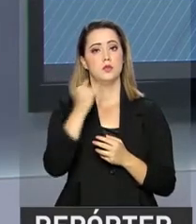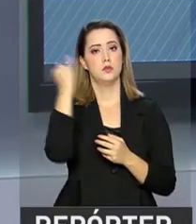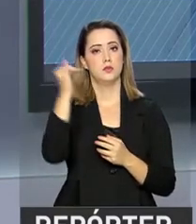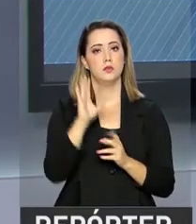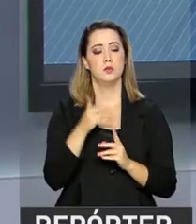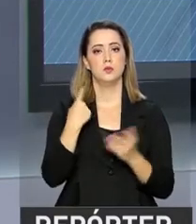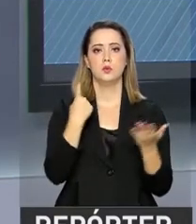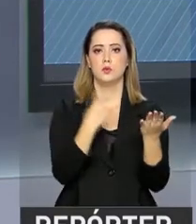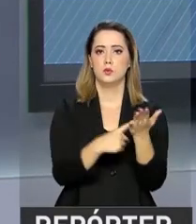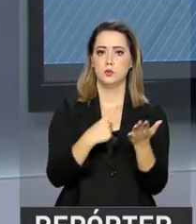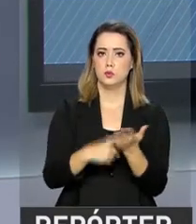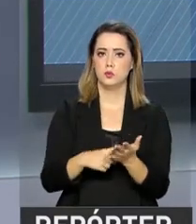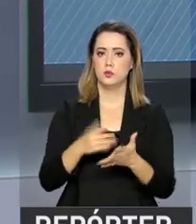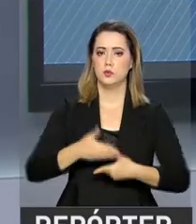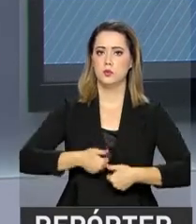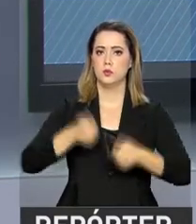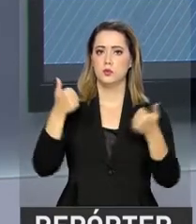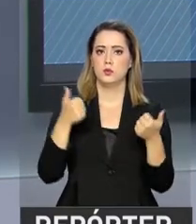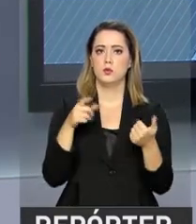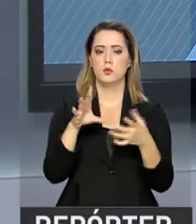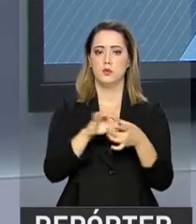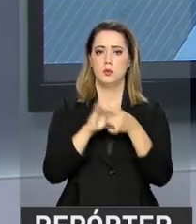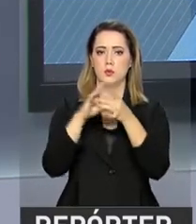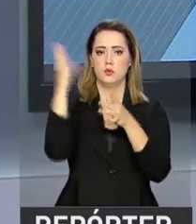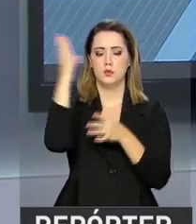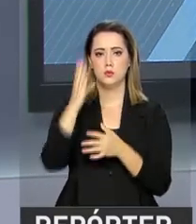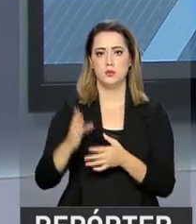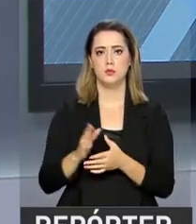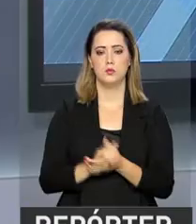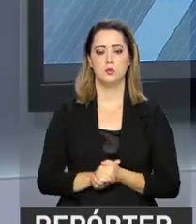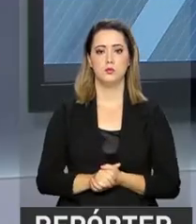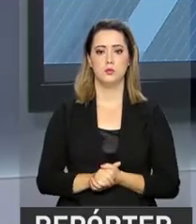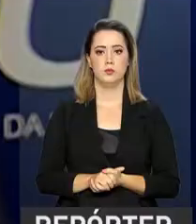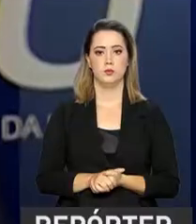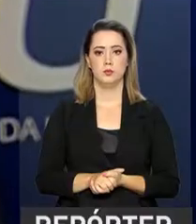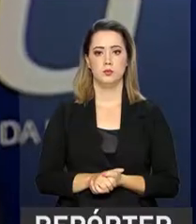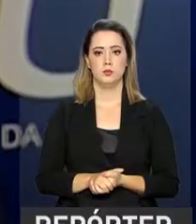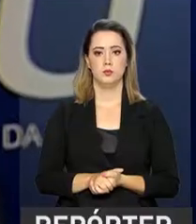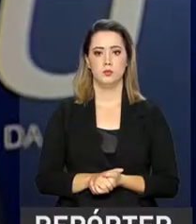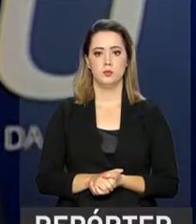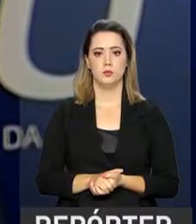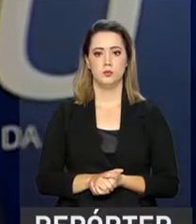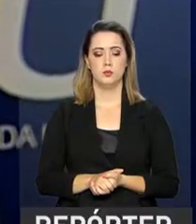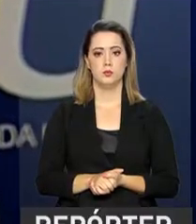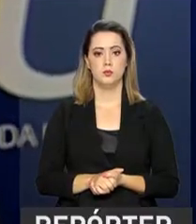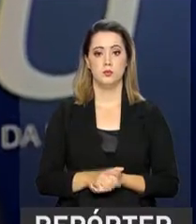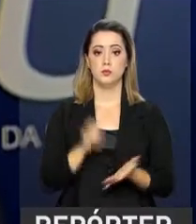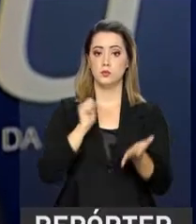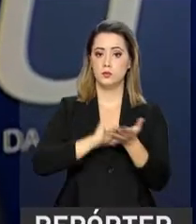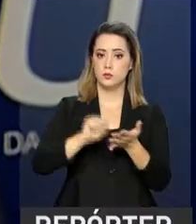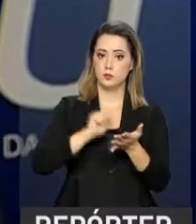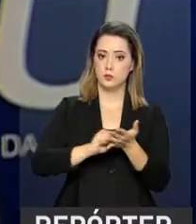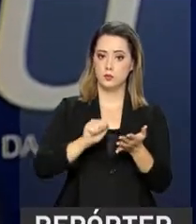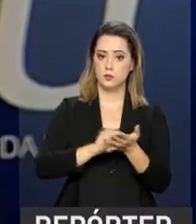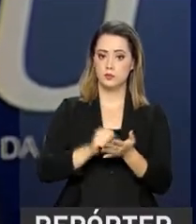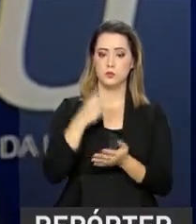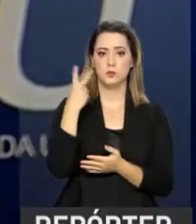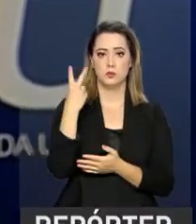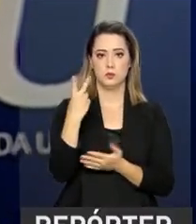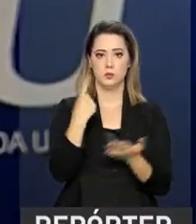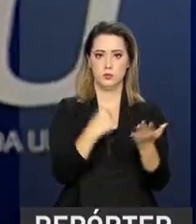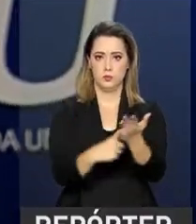convênios vão fortalecer o pacto federativo do brasil foram assinados dois acordos